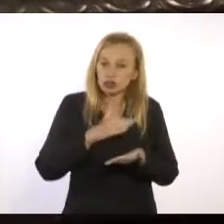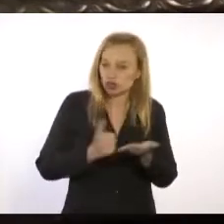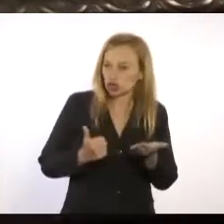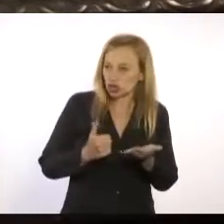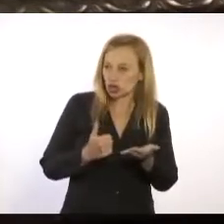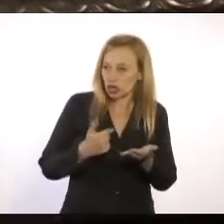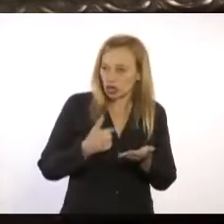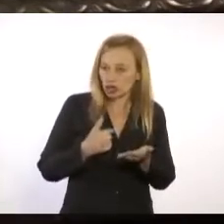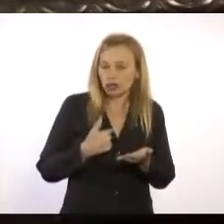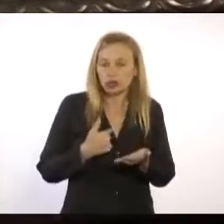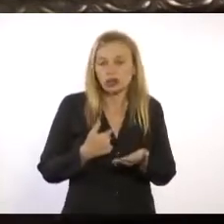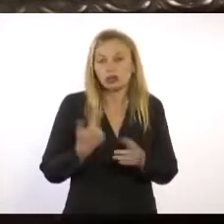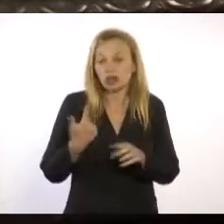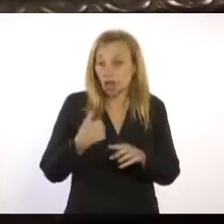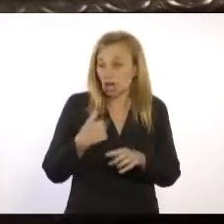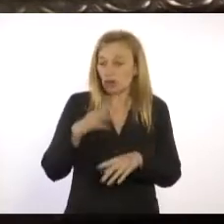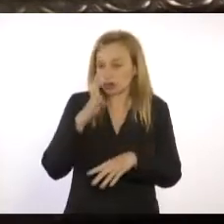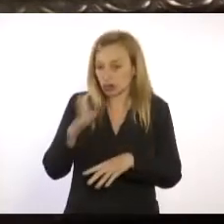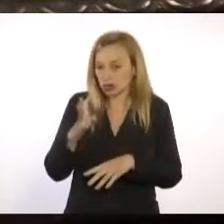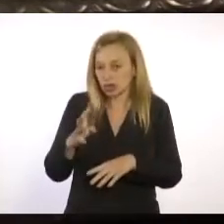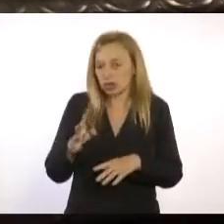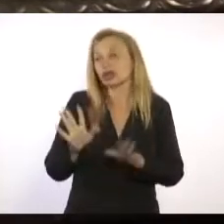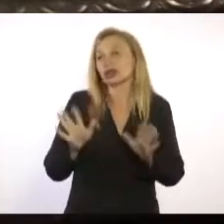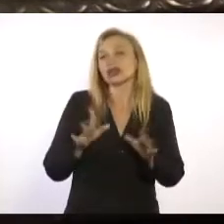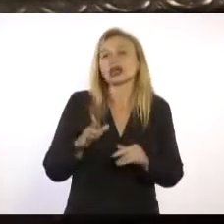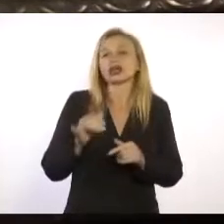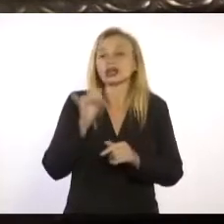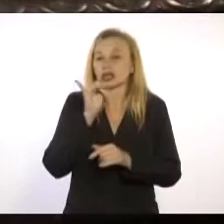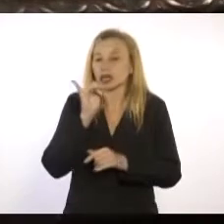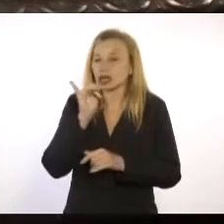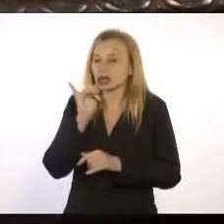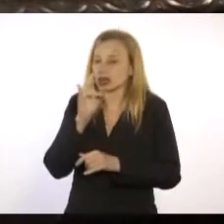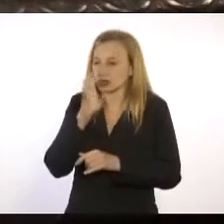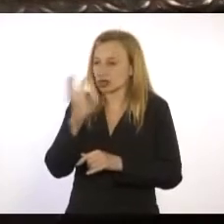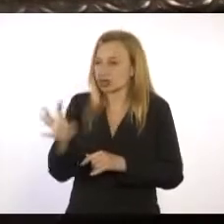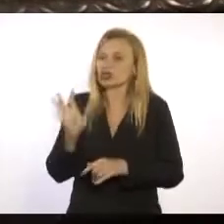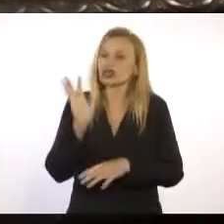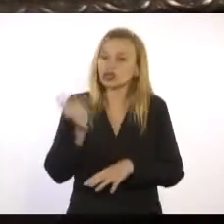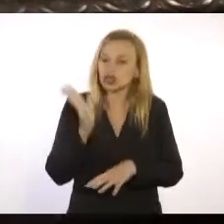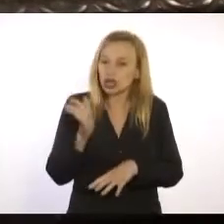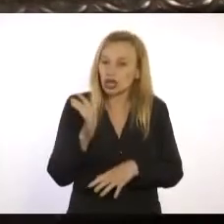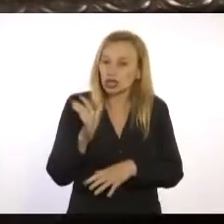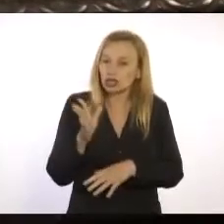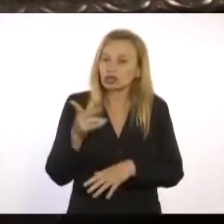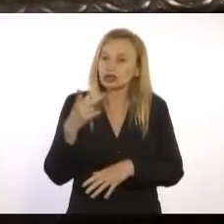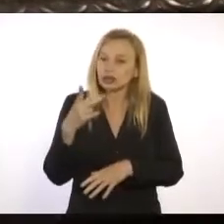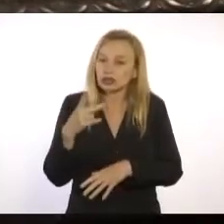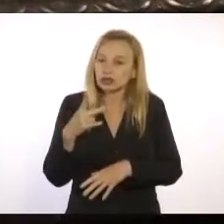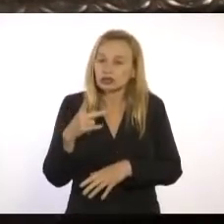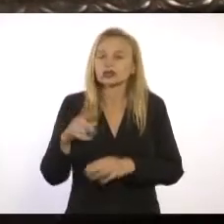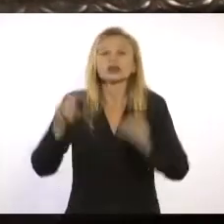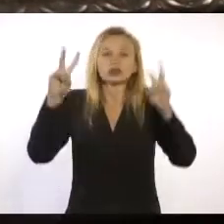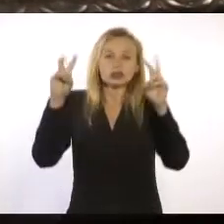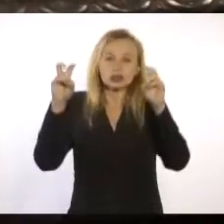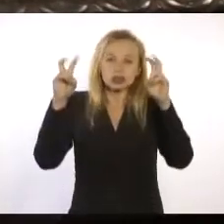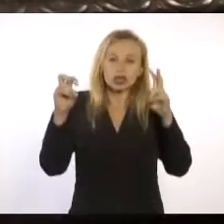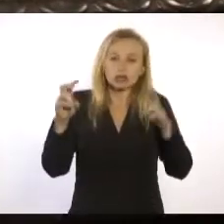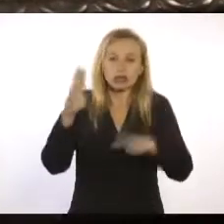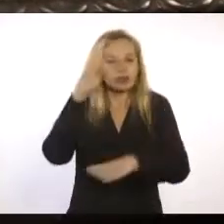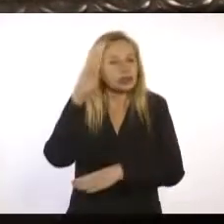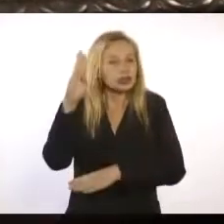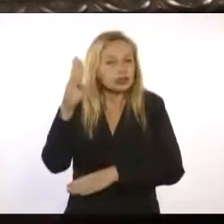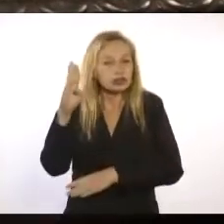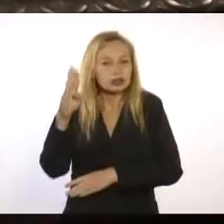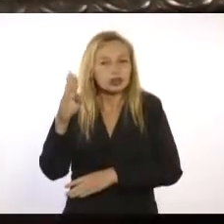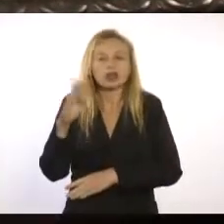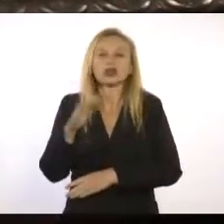denunciei, afinal de contas, essa denúncia já trazia no seu bojo um tema fundamental, que era o aumento